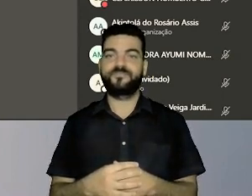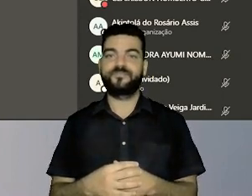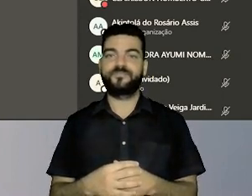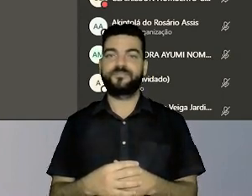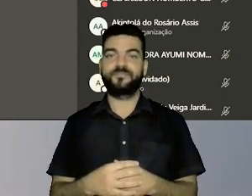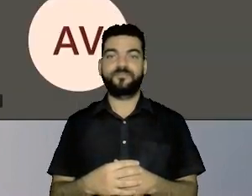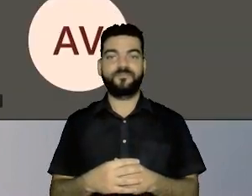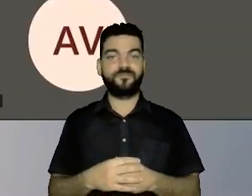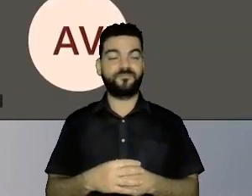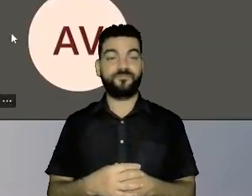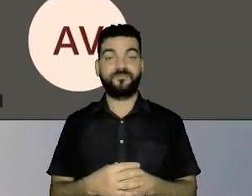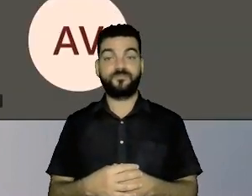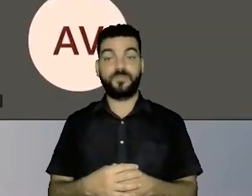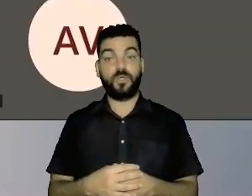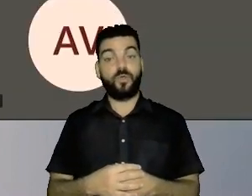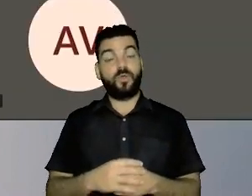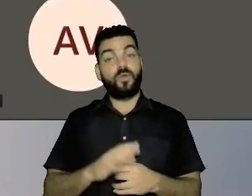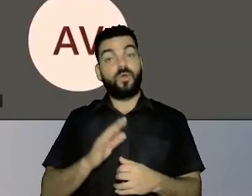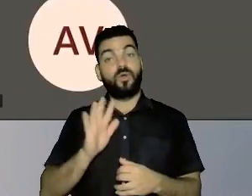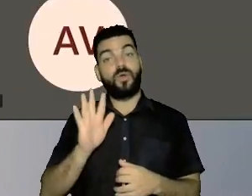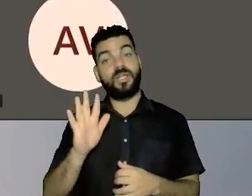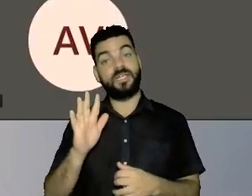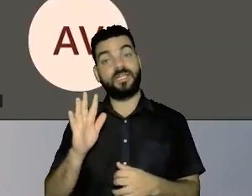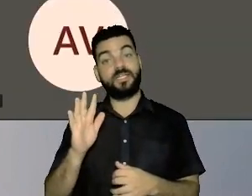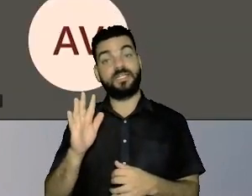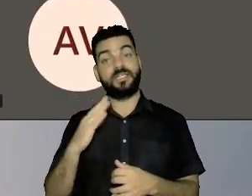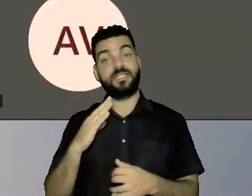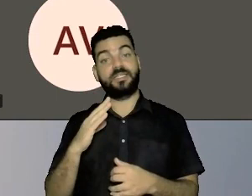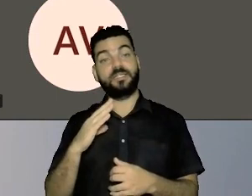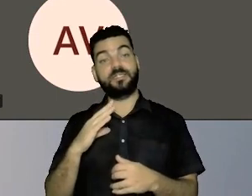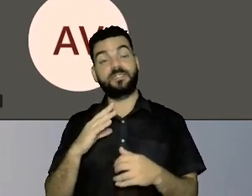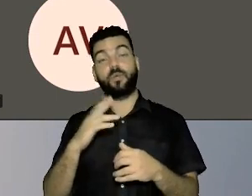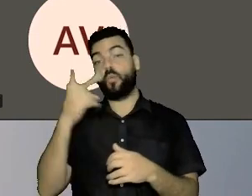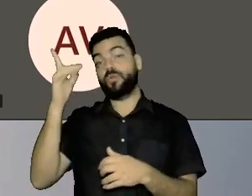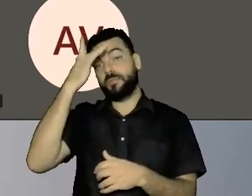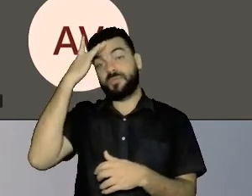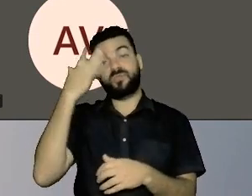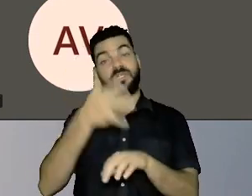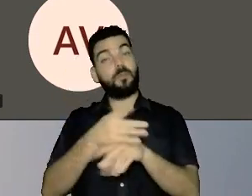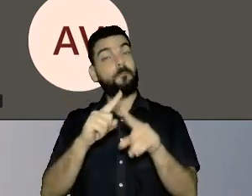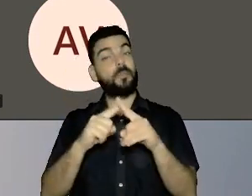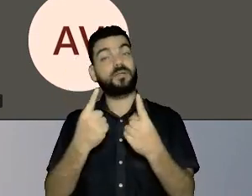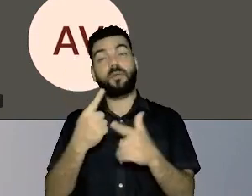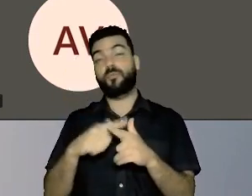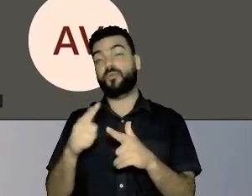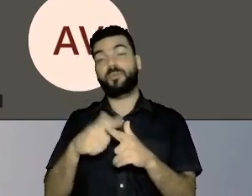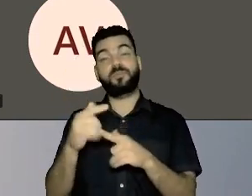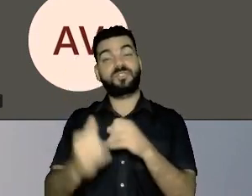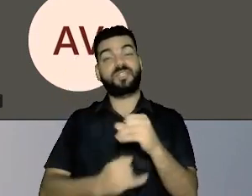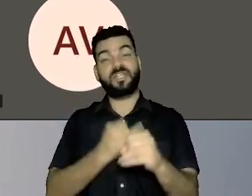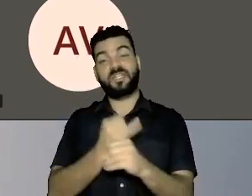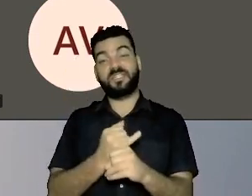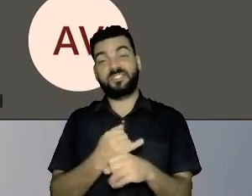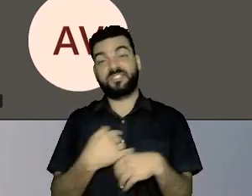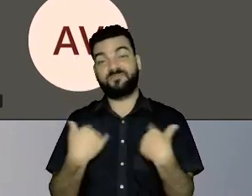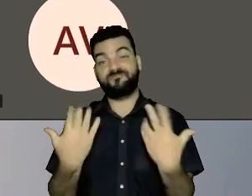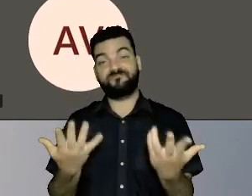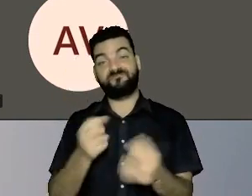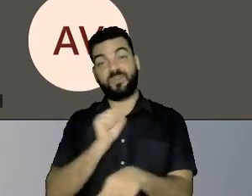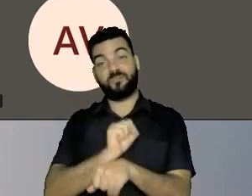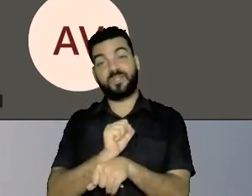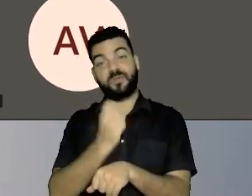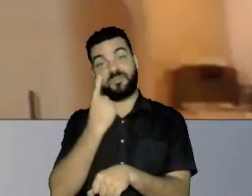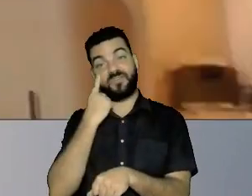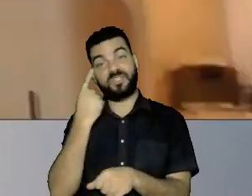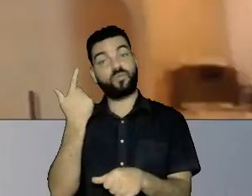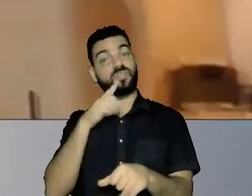Nós teríamos hoje a Lu Godoy, espero que tenhamos ainda, mas ela está com problemas de conexão, então nós vamos tratando do